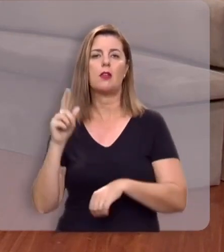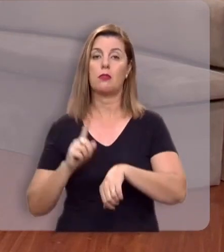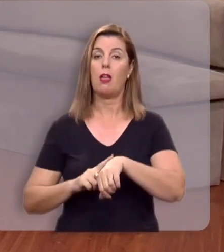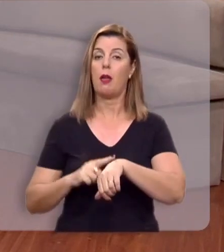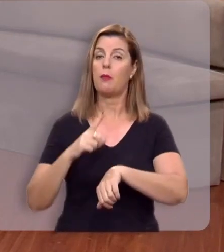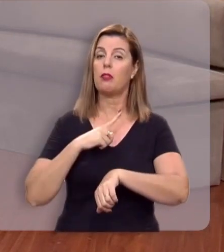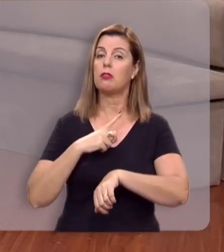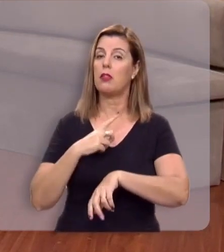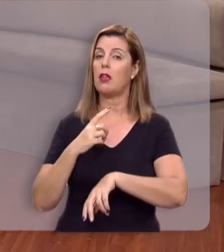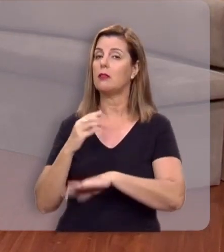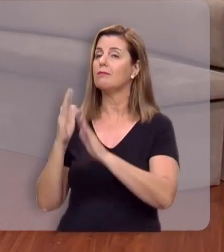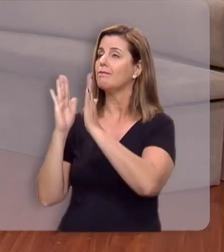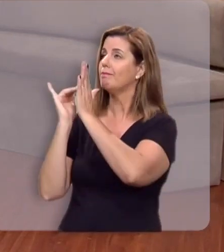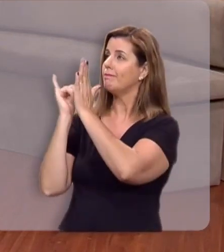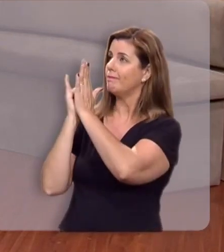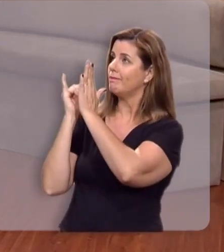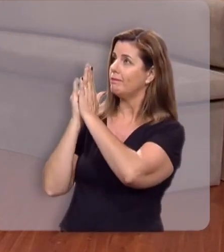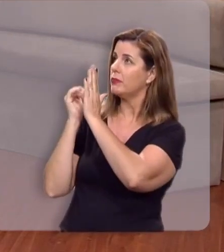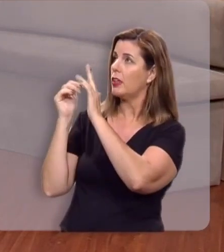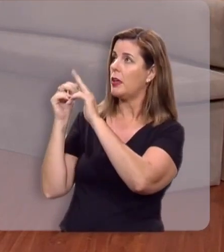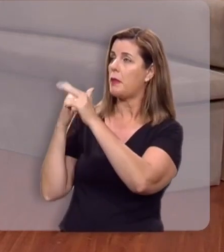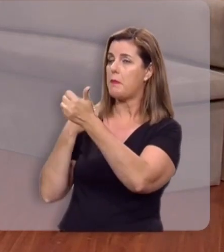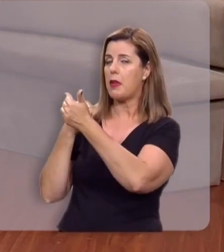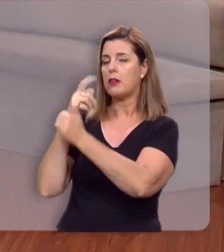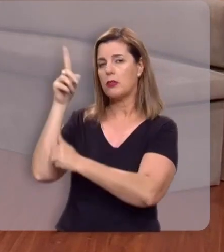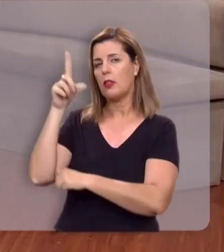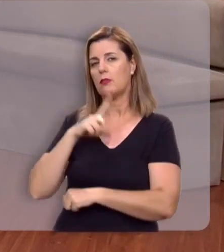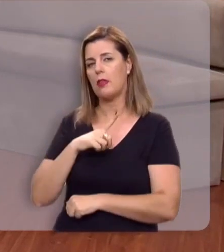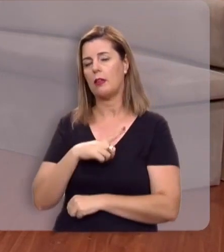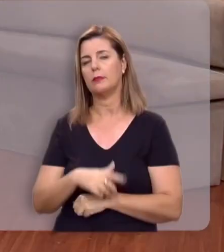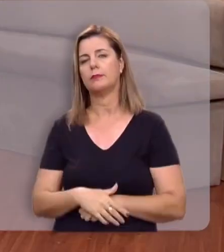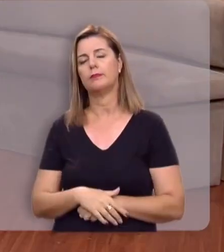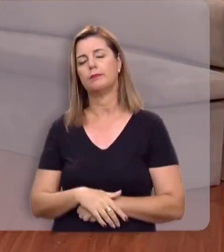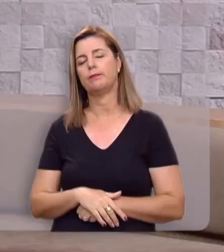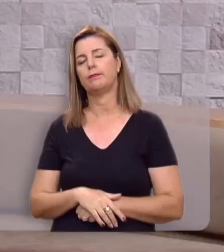tempo e de invocá-lo enquanto Ele está perto.